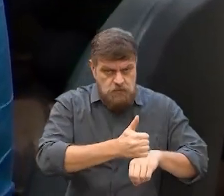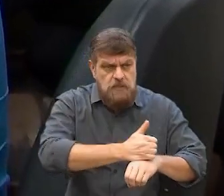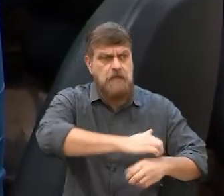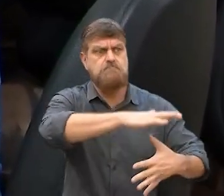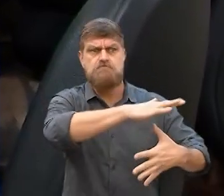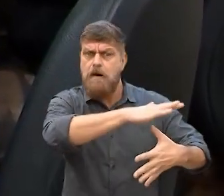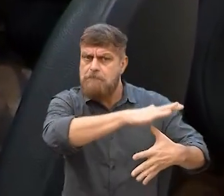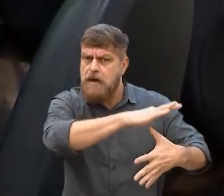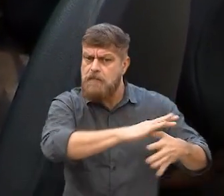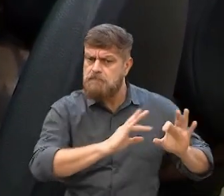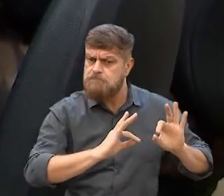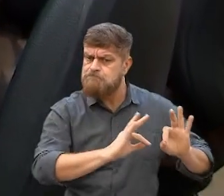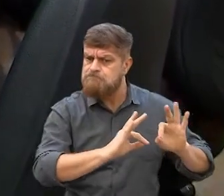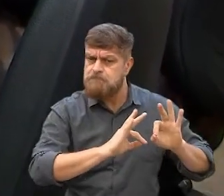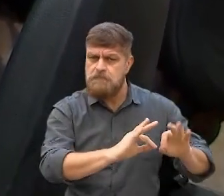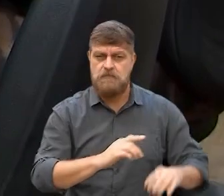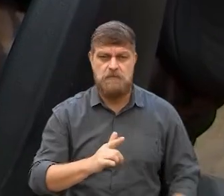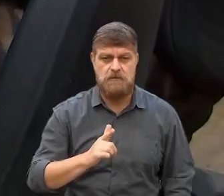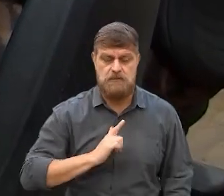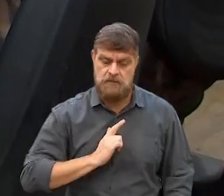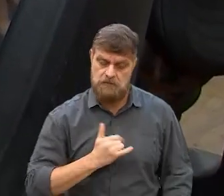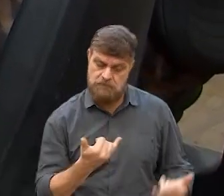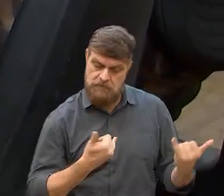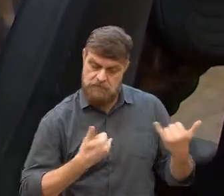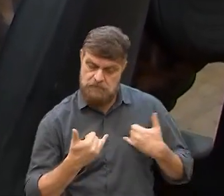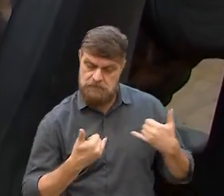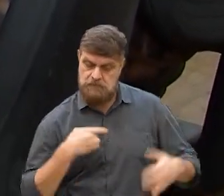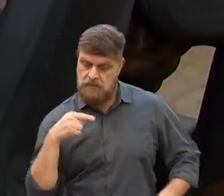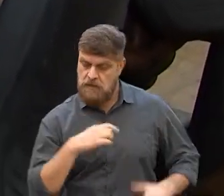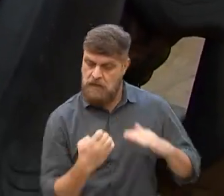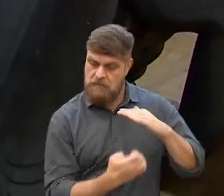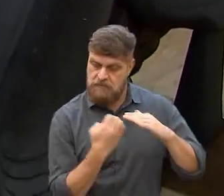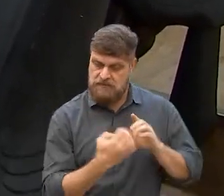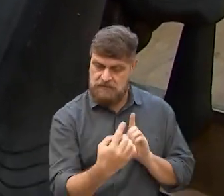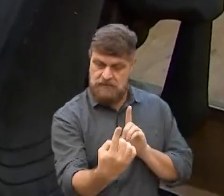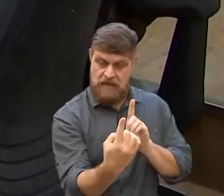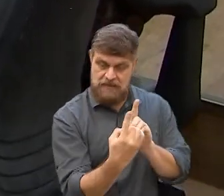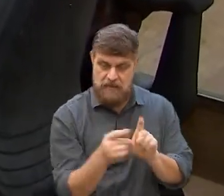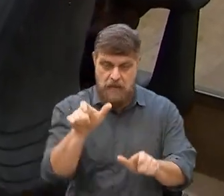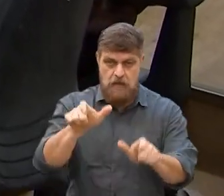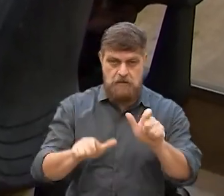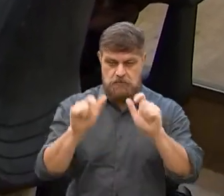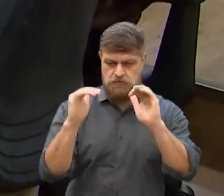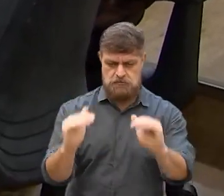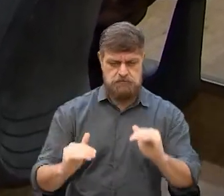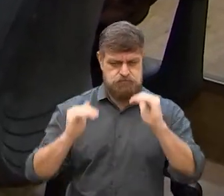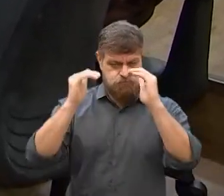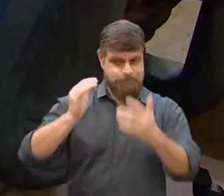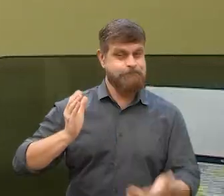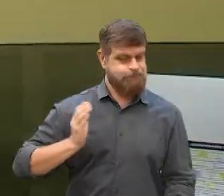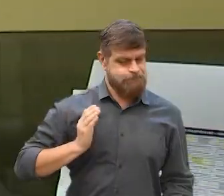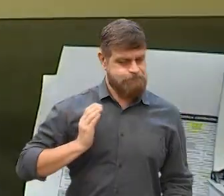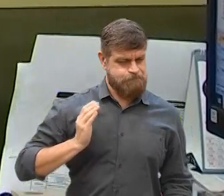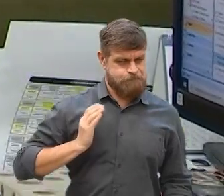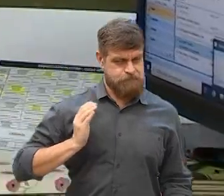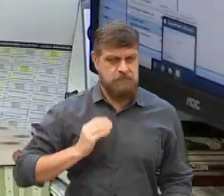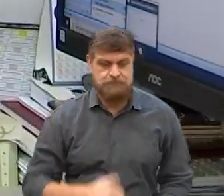E trabalhei alguns anos na Telesp, depois meus filhos nasceram e